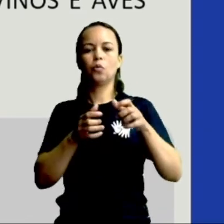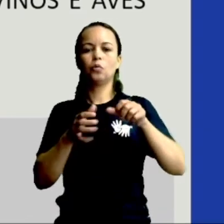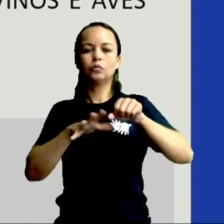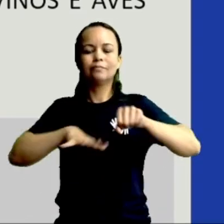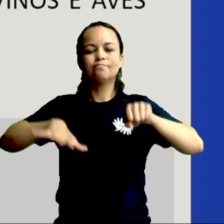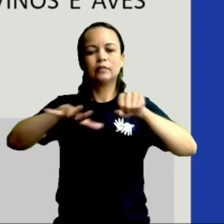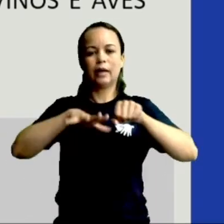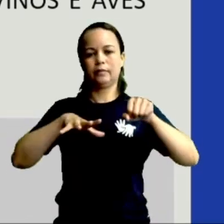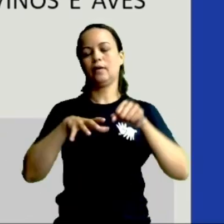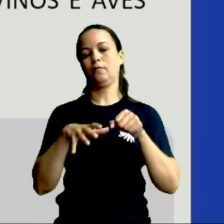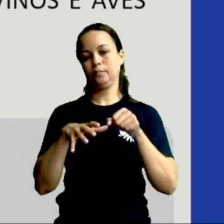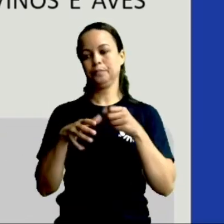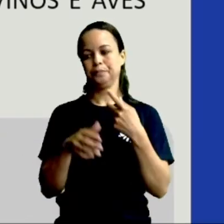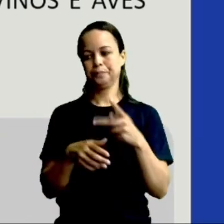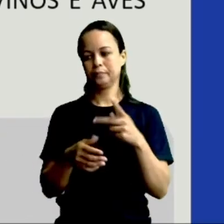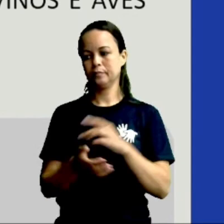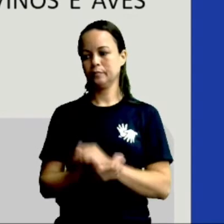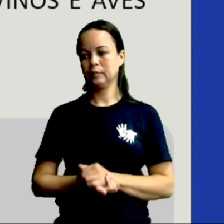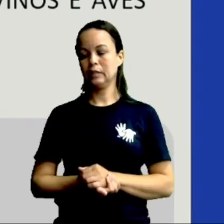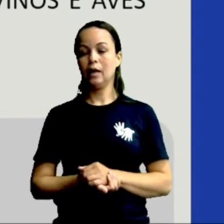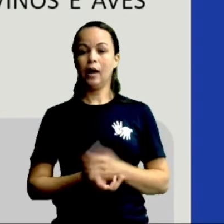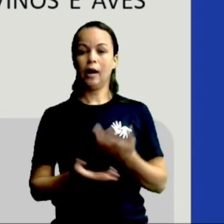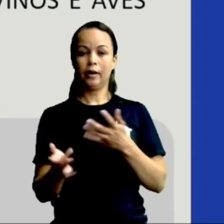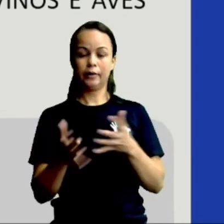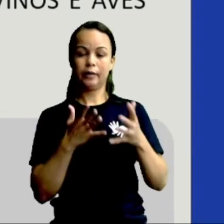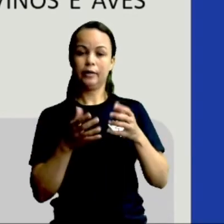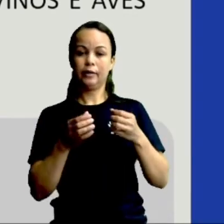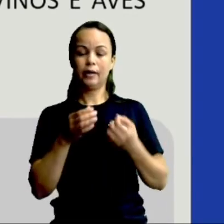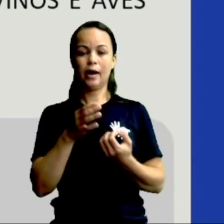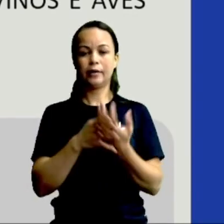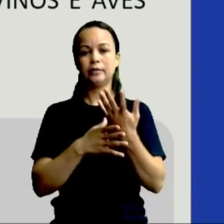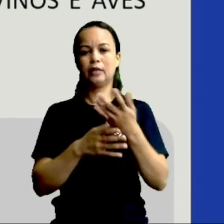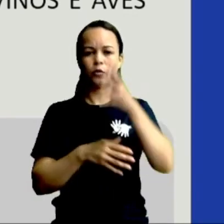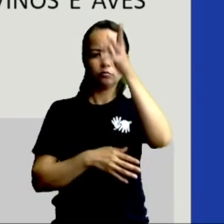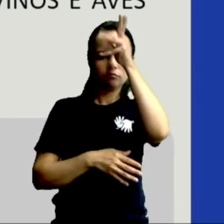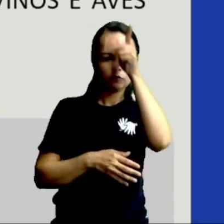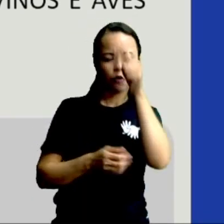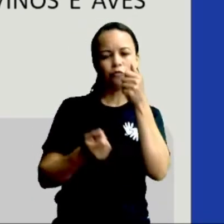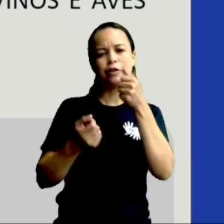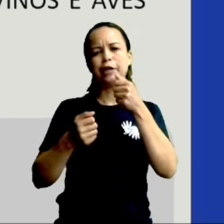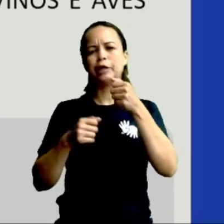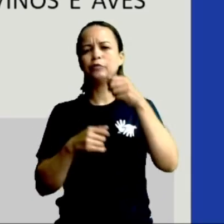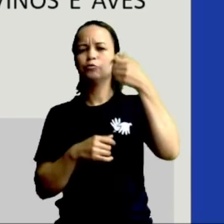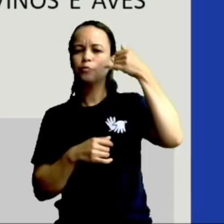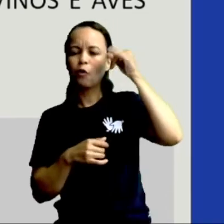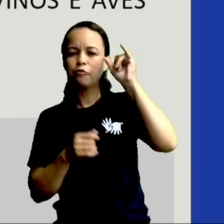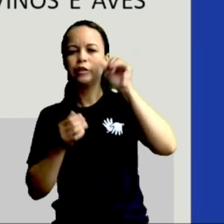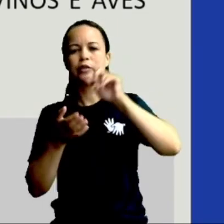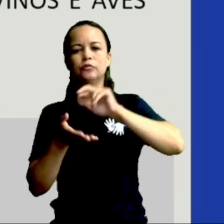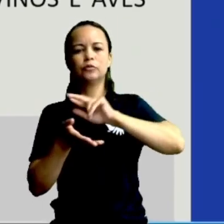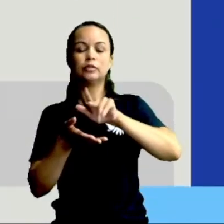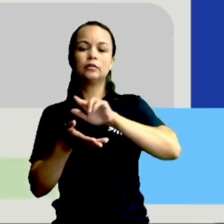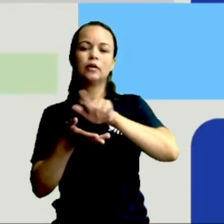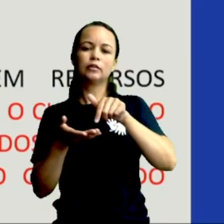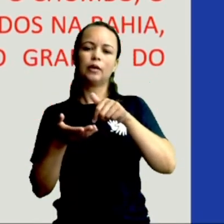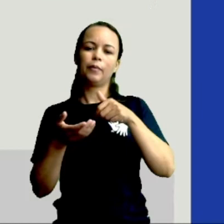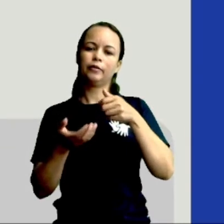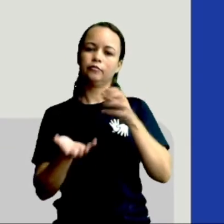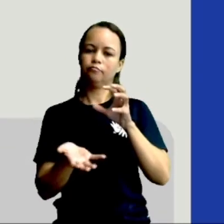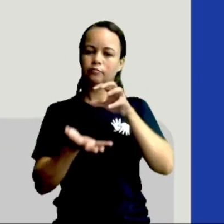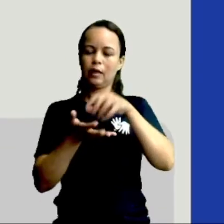esse clima. A criação de suínos, ovinos e aves também se destaca aqui na nossa região.